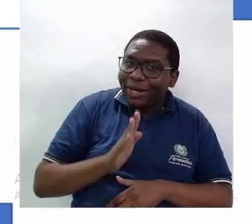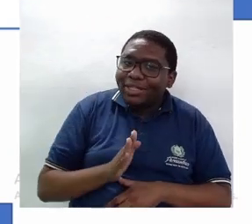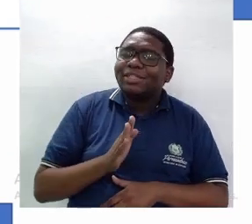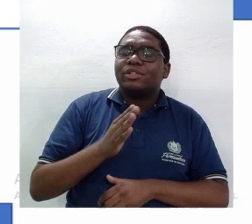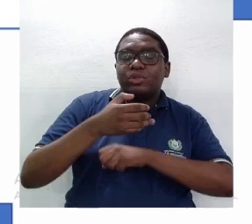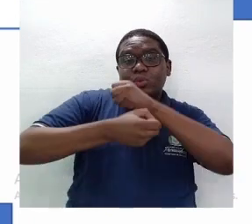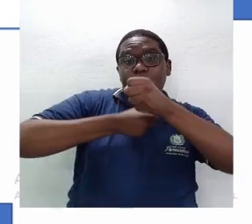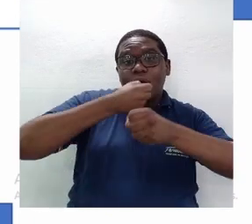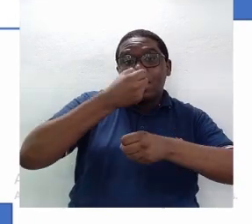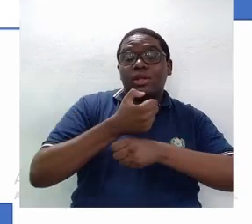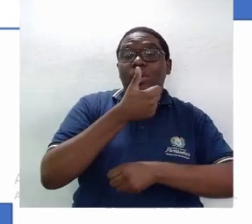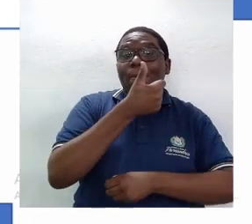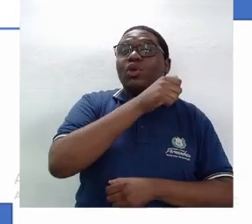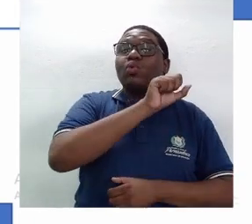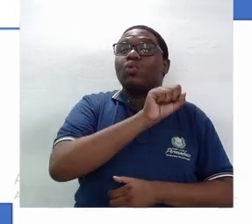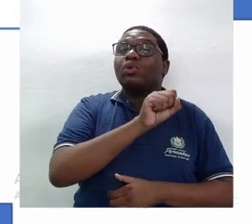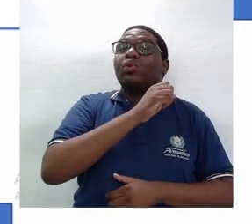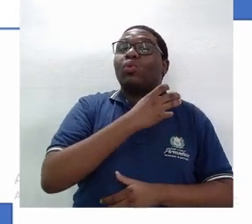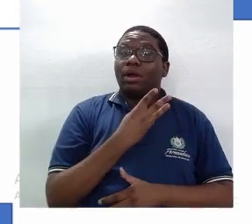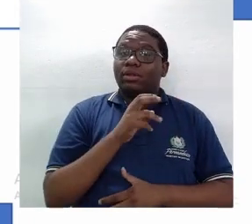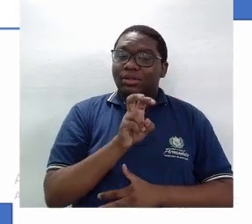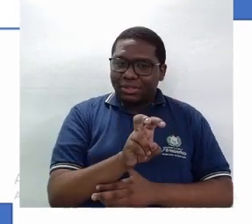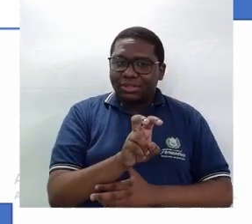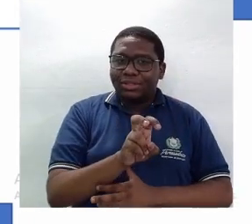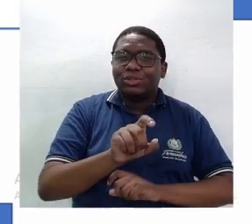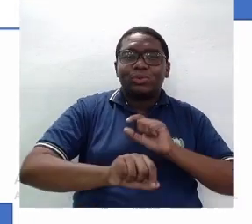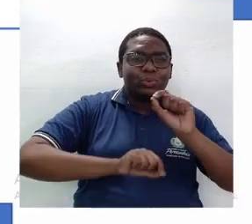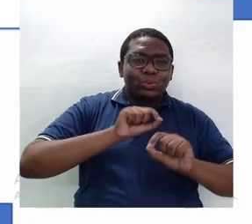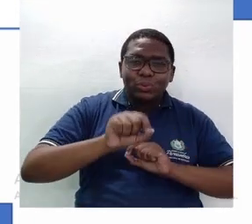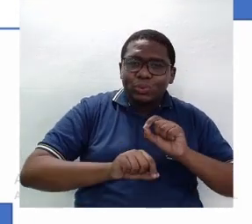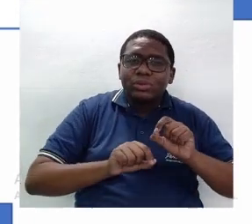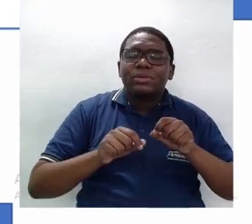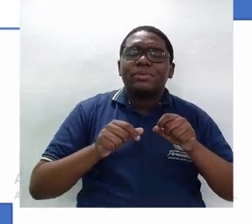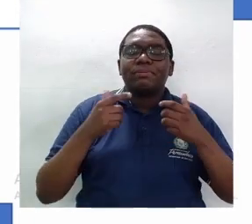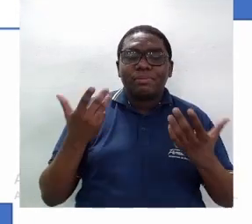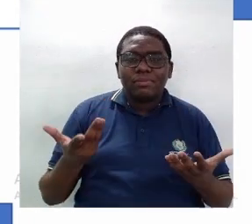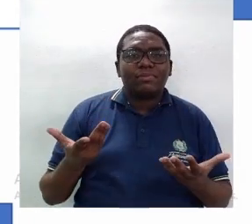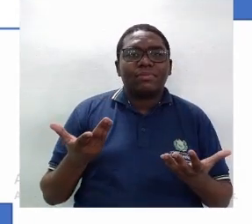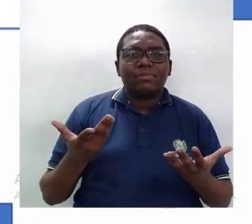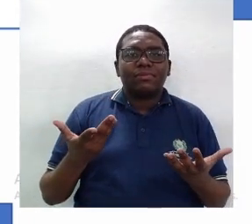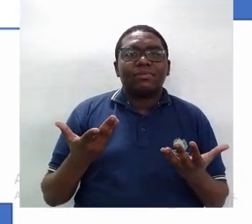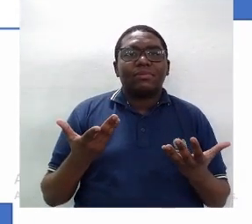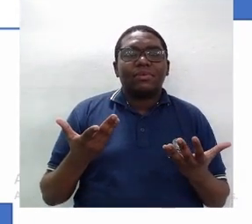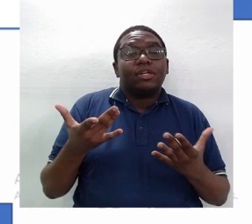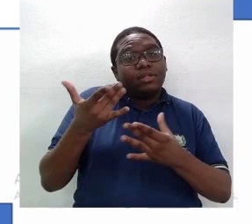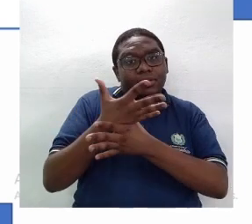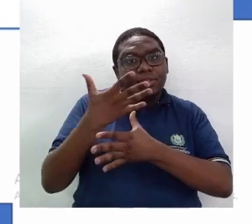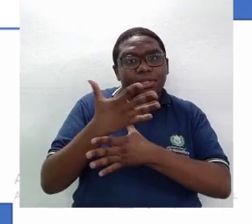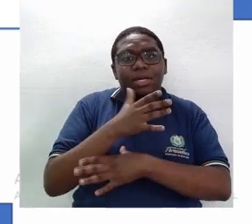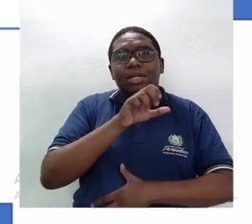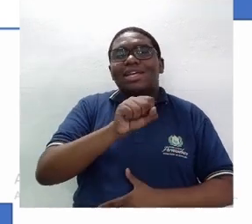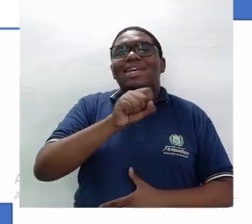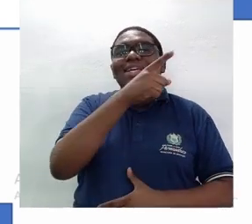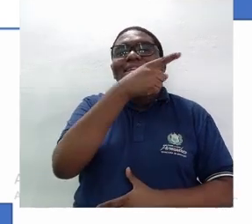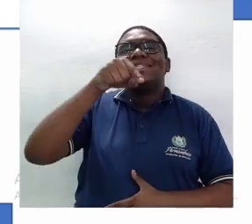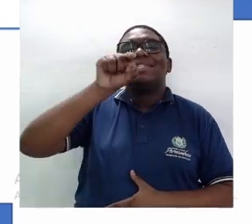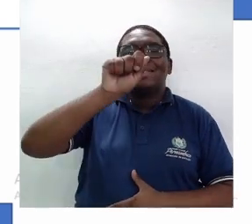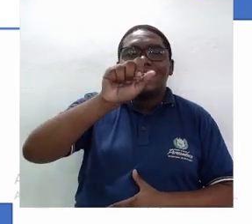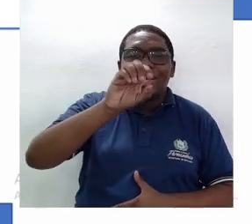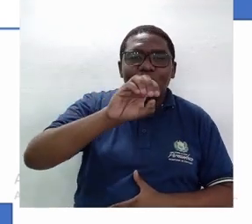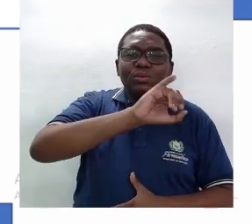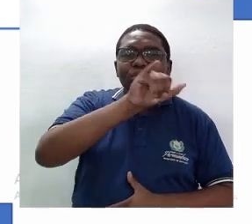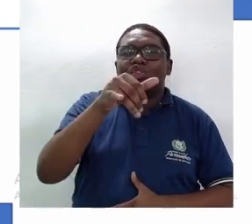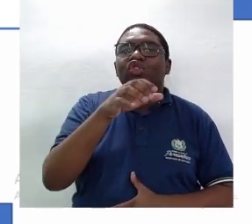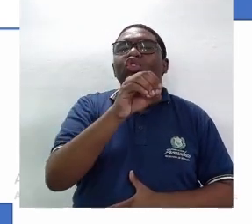de 1845, quando, no então distrito de Mata de São João, na